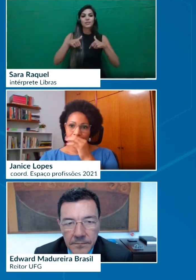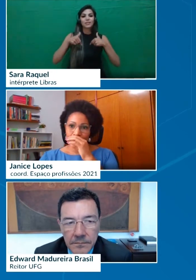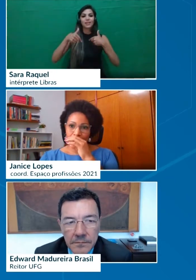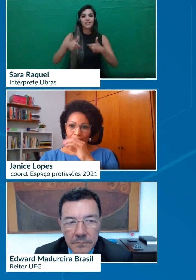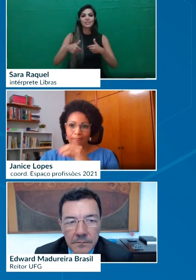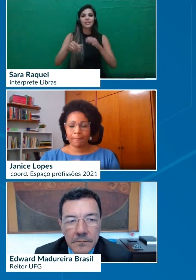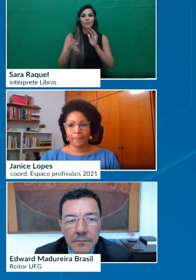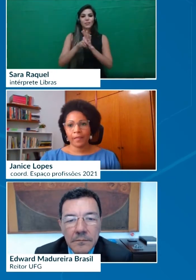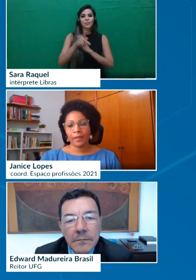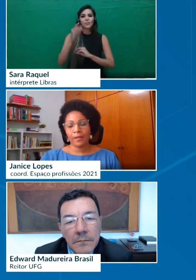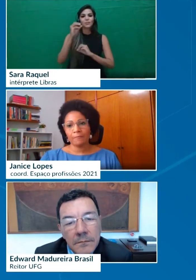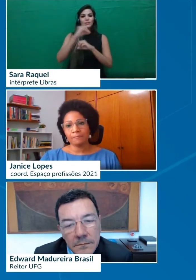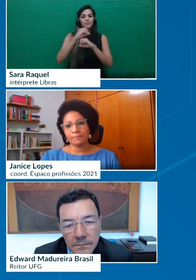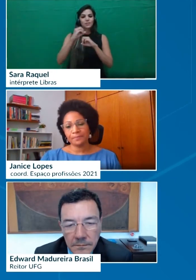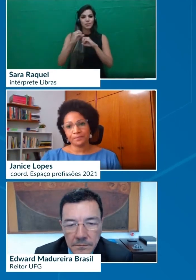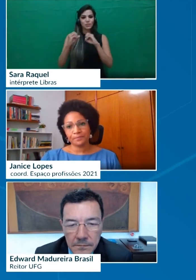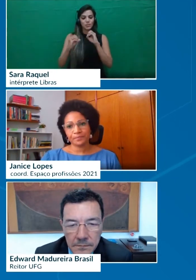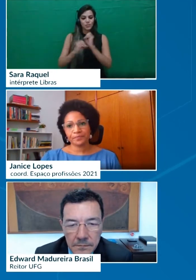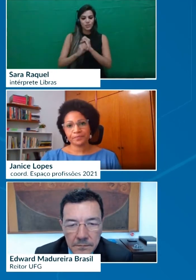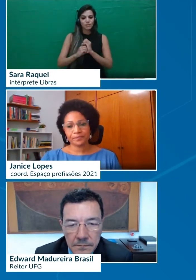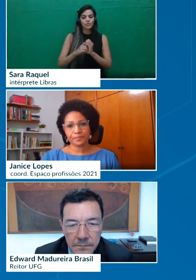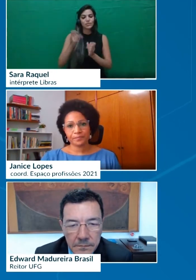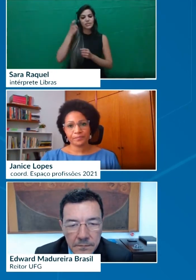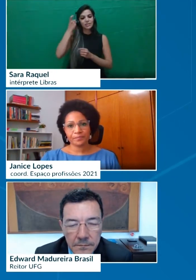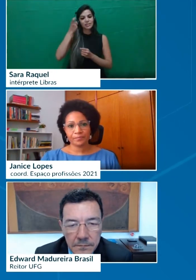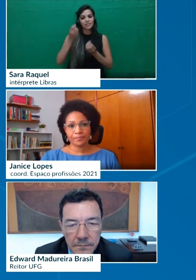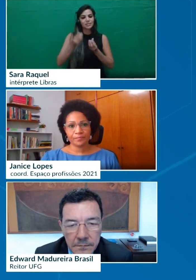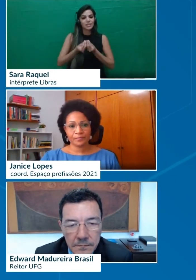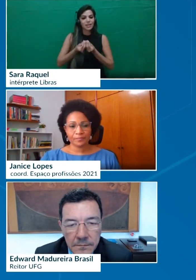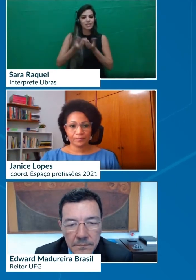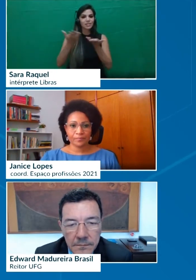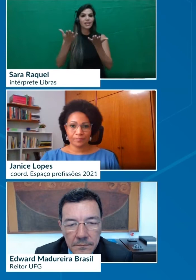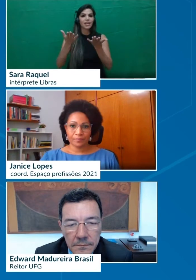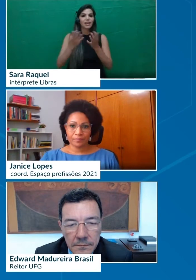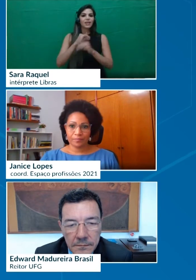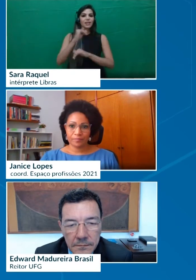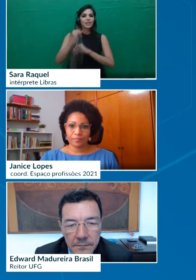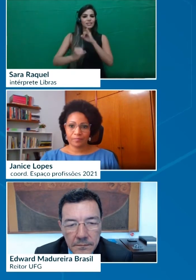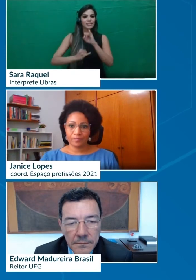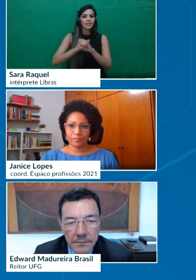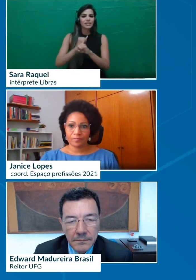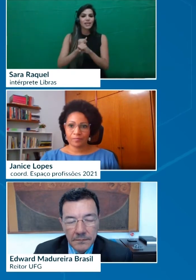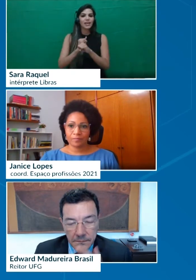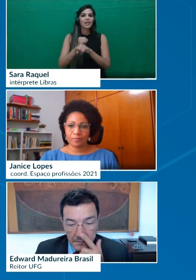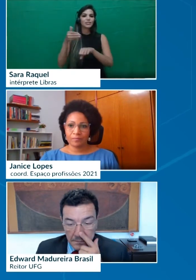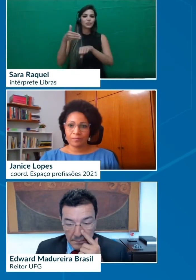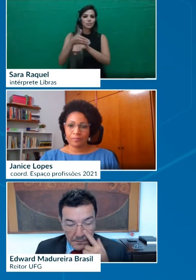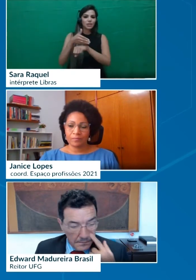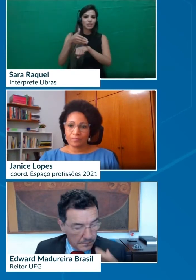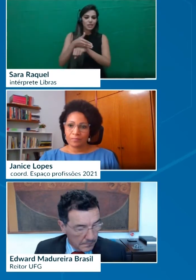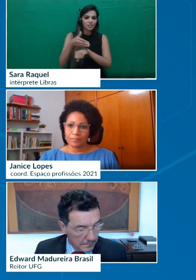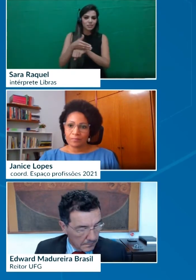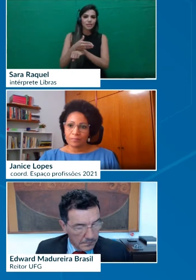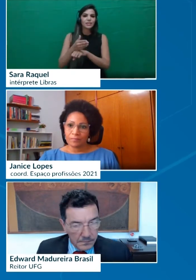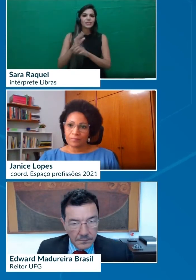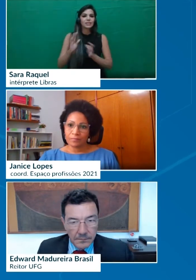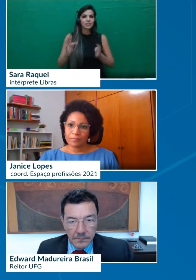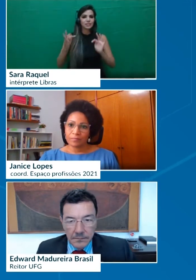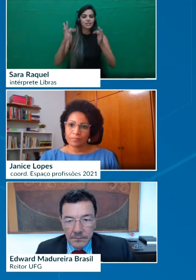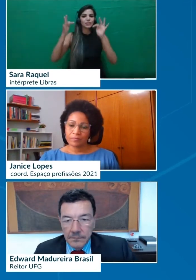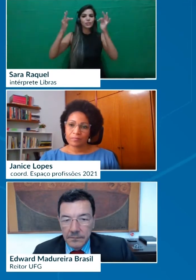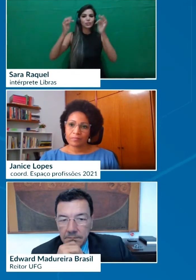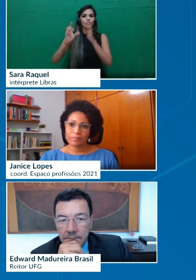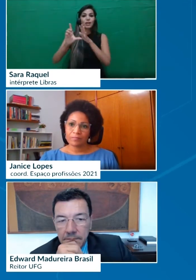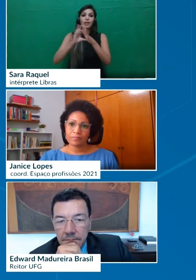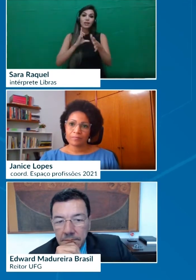para poder tentar oferecer essa conectividade para esses alunos que não tinham, né. Tenho aqui